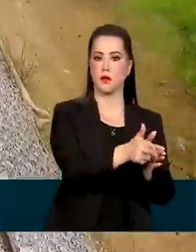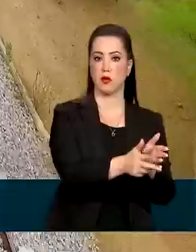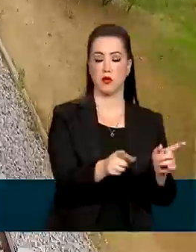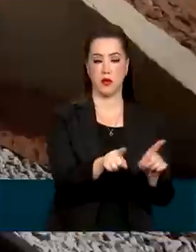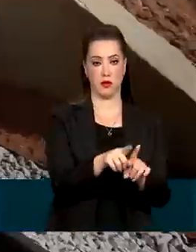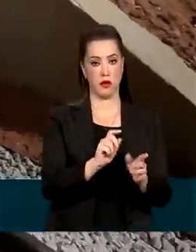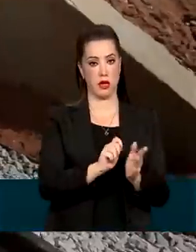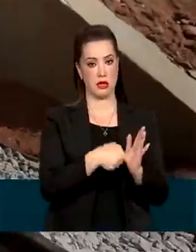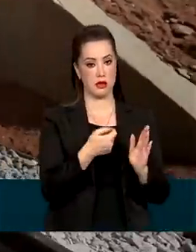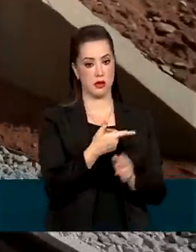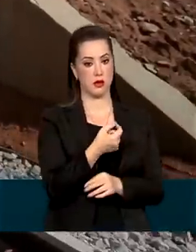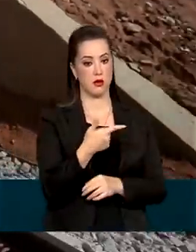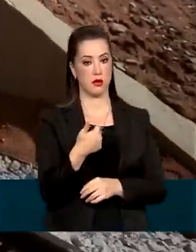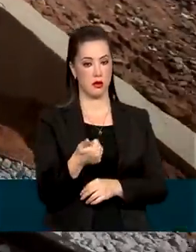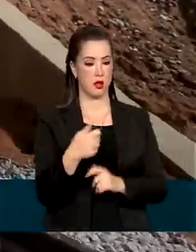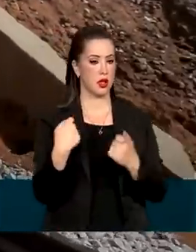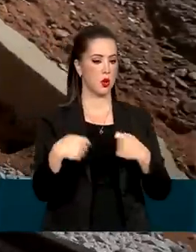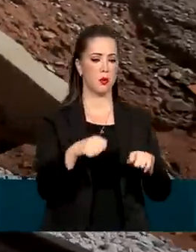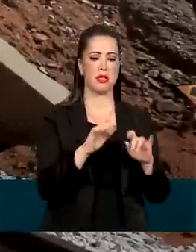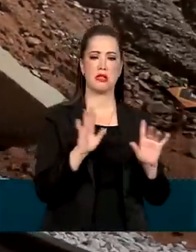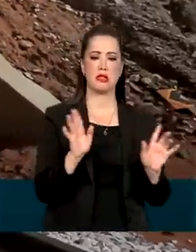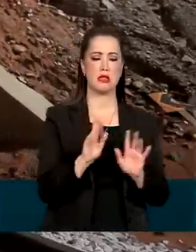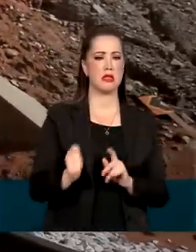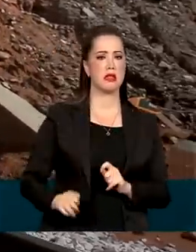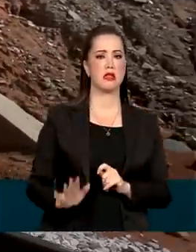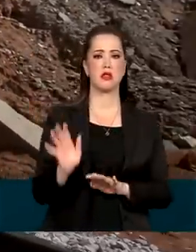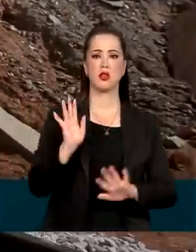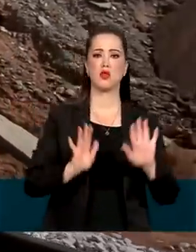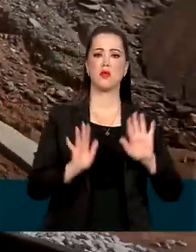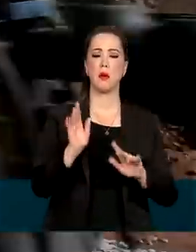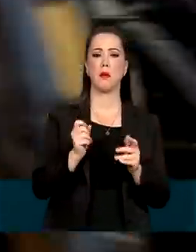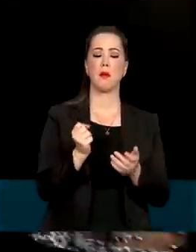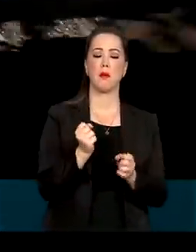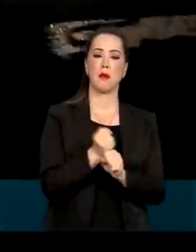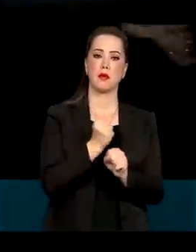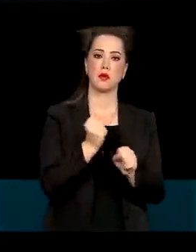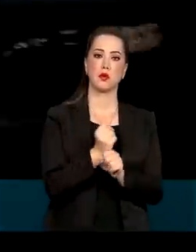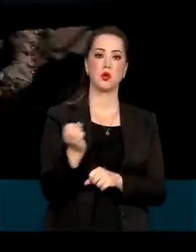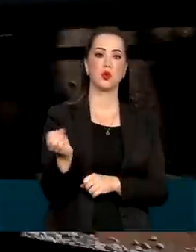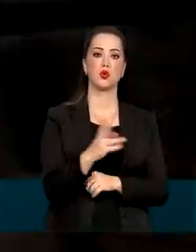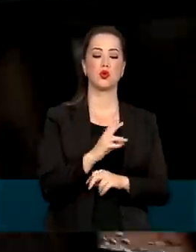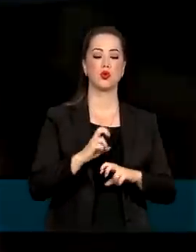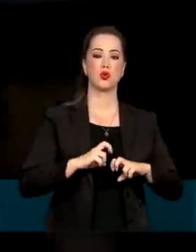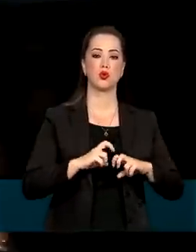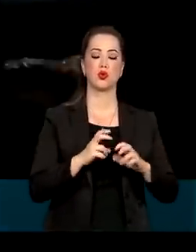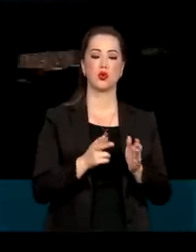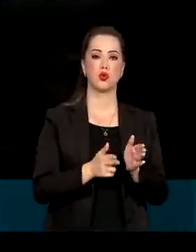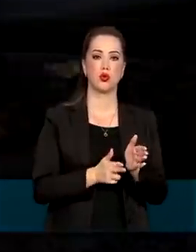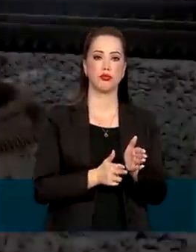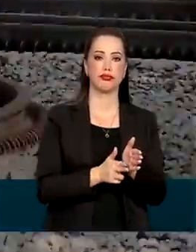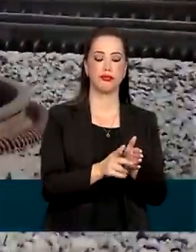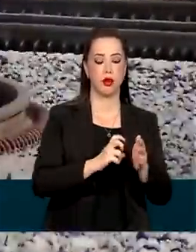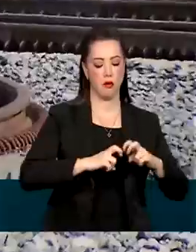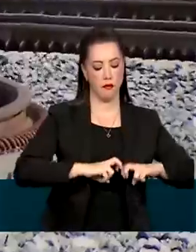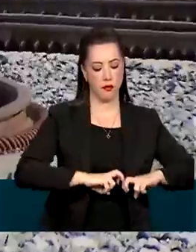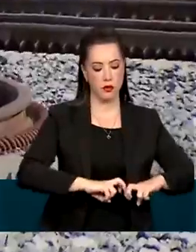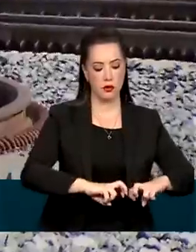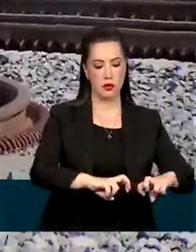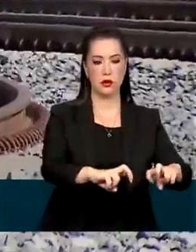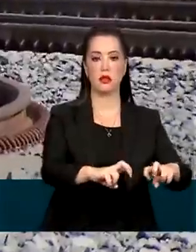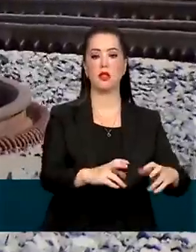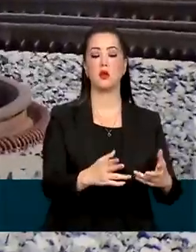2021 e que dispensa a necessidade de leilões para construção de novos Trilhos pelo setor privado no total